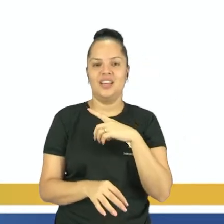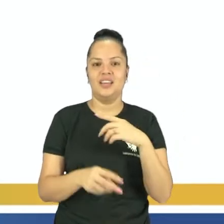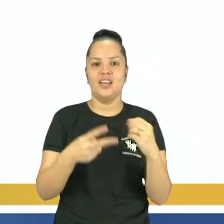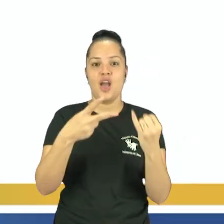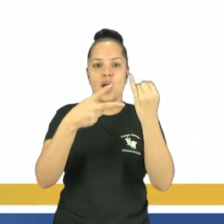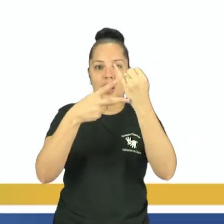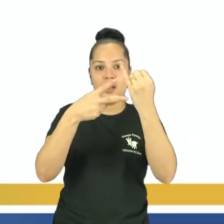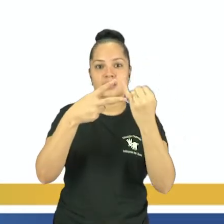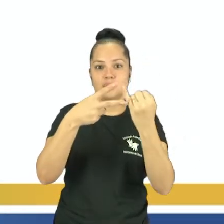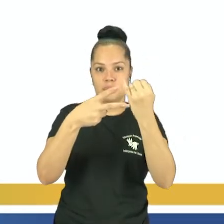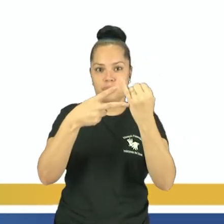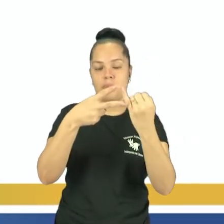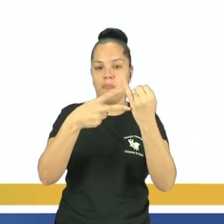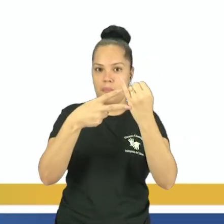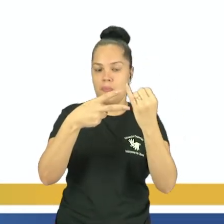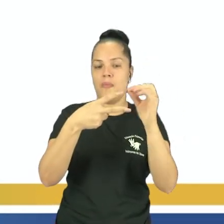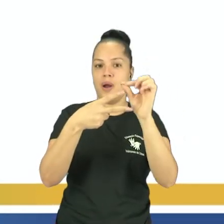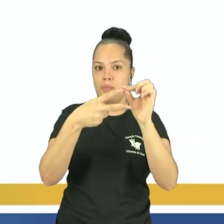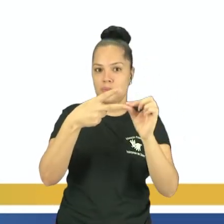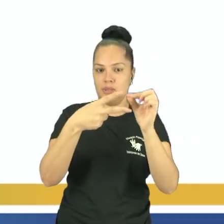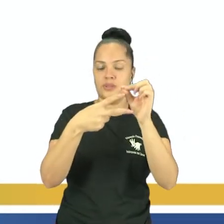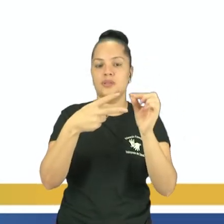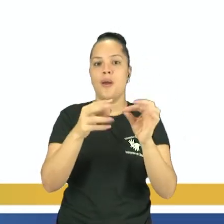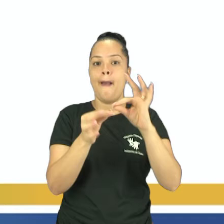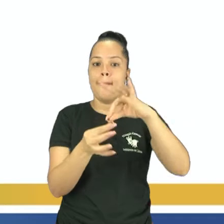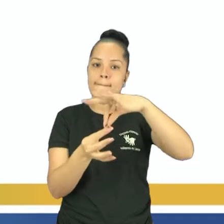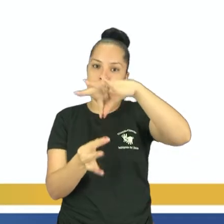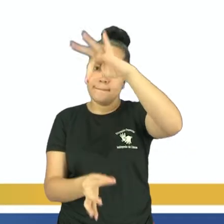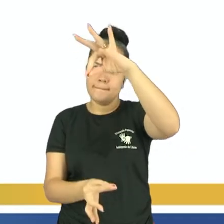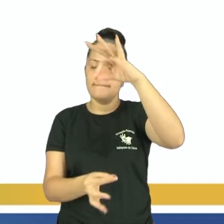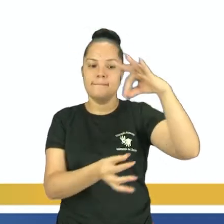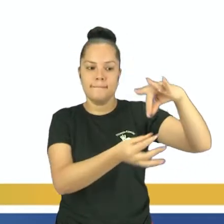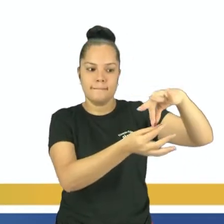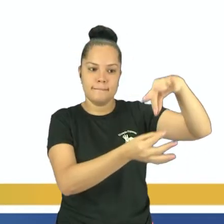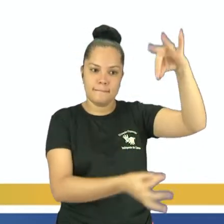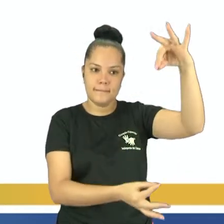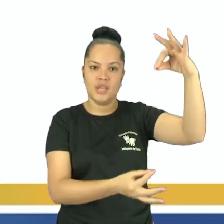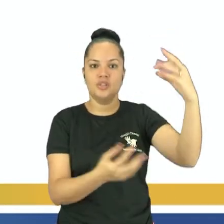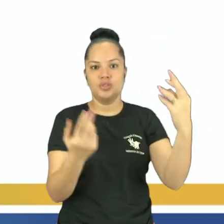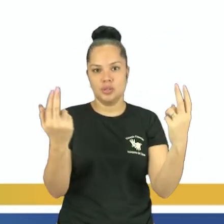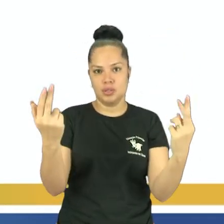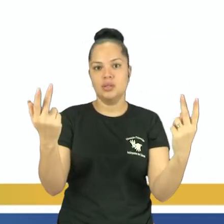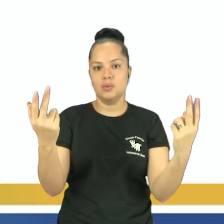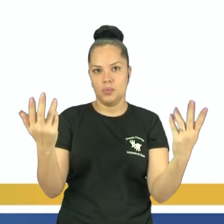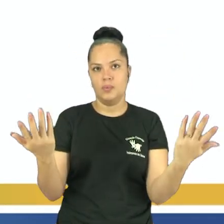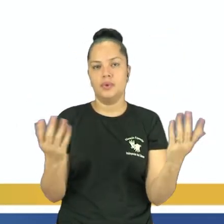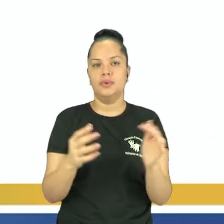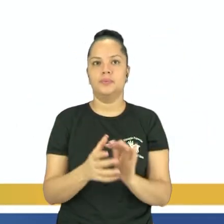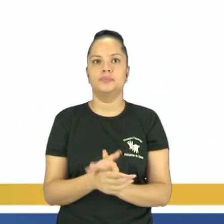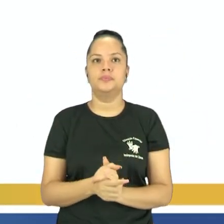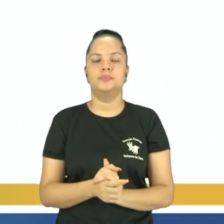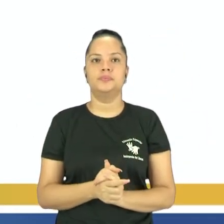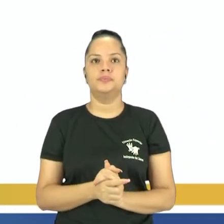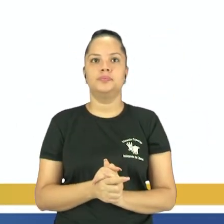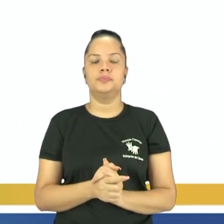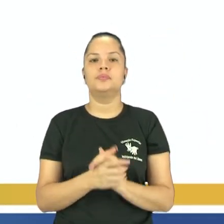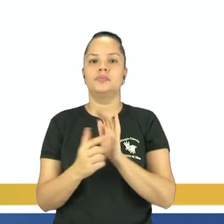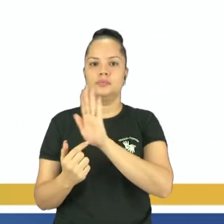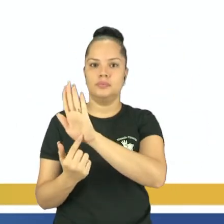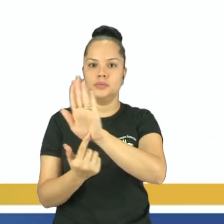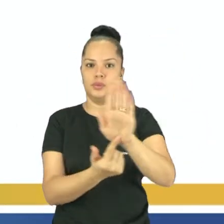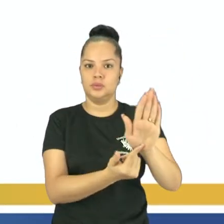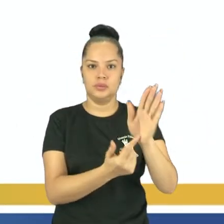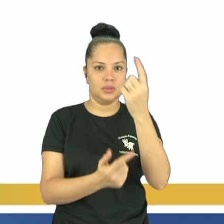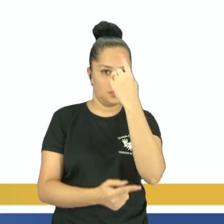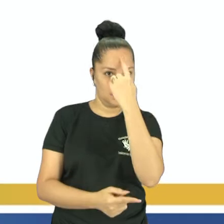ele precisa ser equilátero, né, quanto à medida dos lados, né? E equiângulo quanto à medida dos ângulos. Então, observe aí